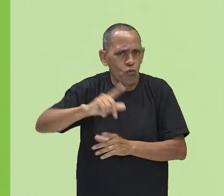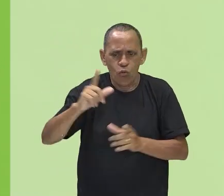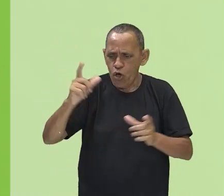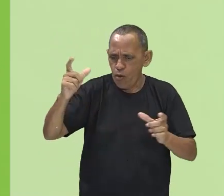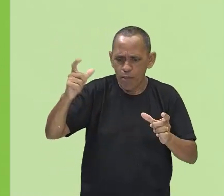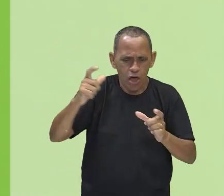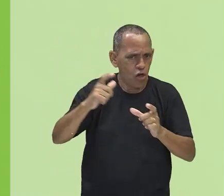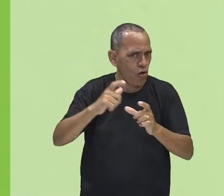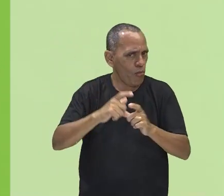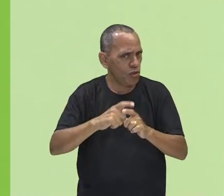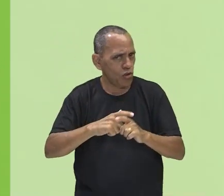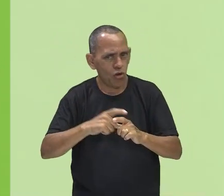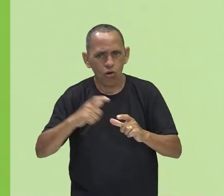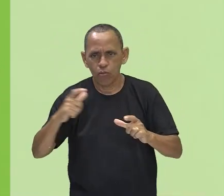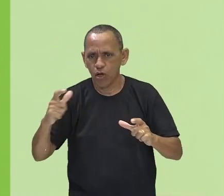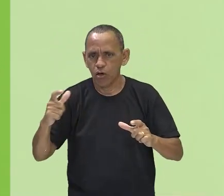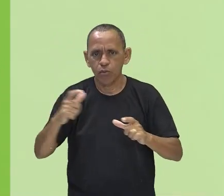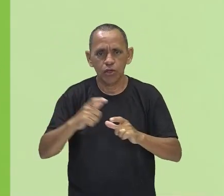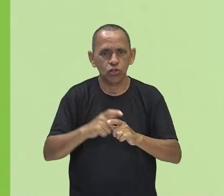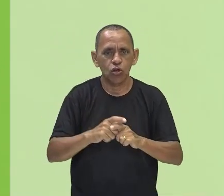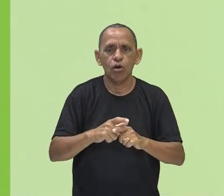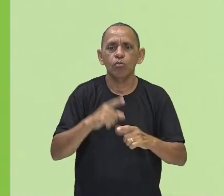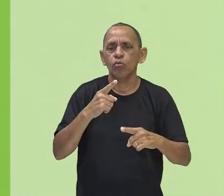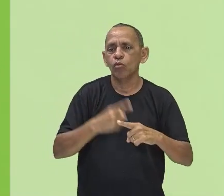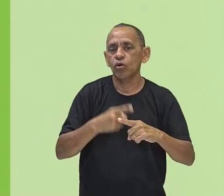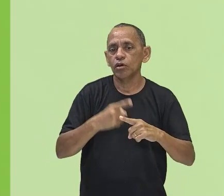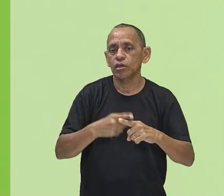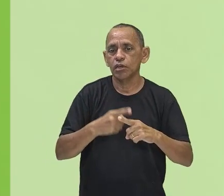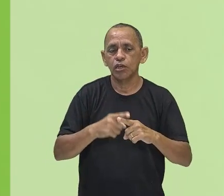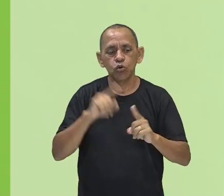ser maior do que o objeto. Por quê? Porque o